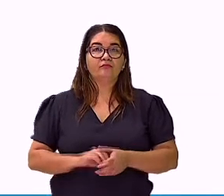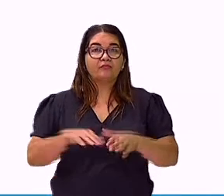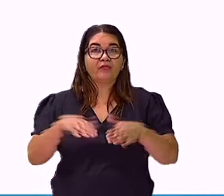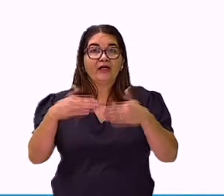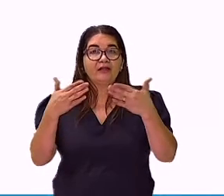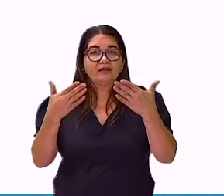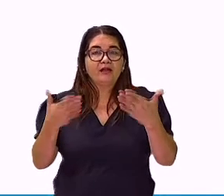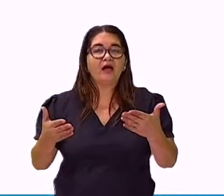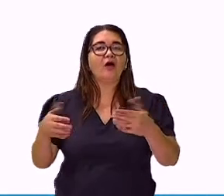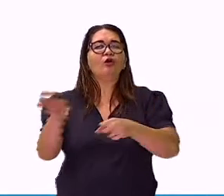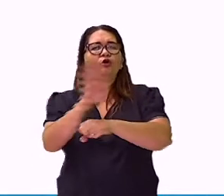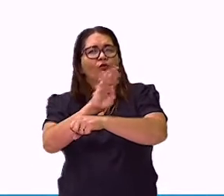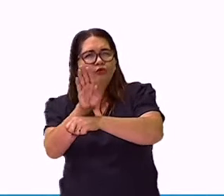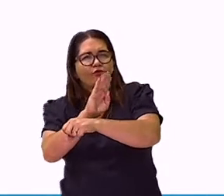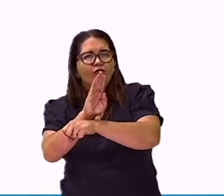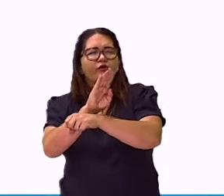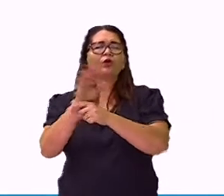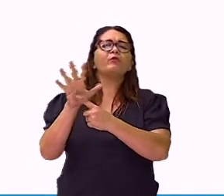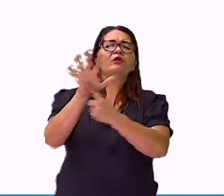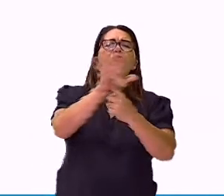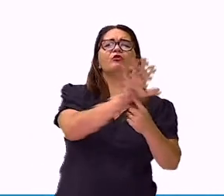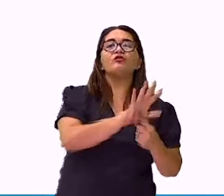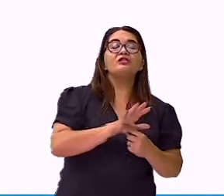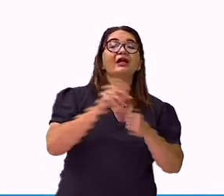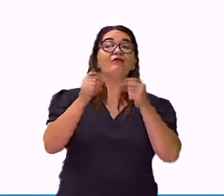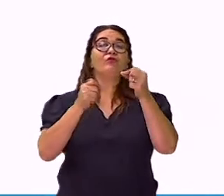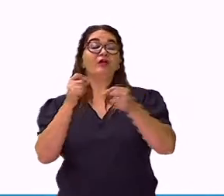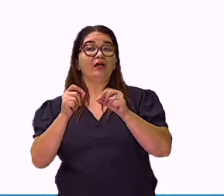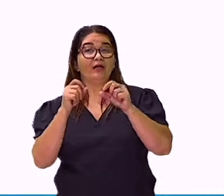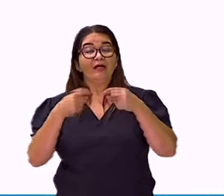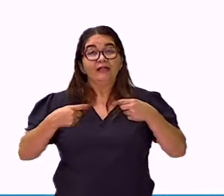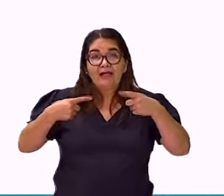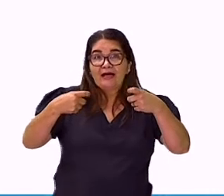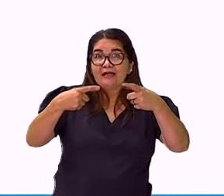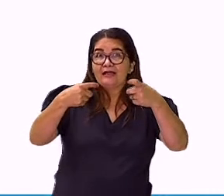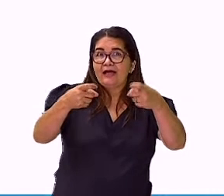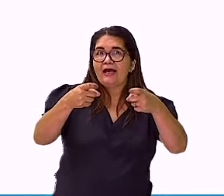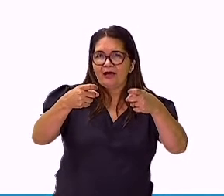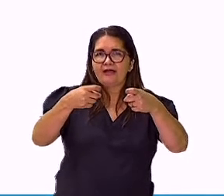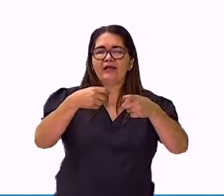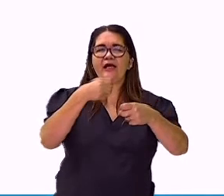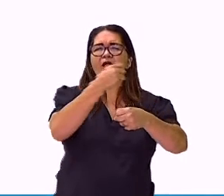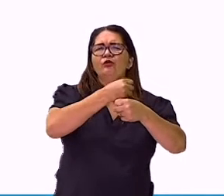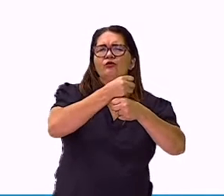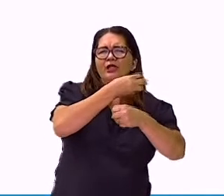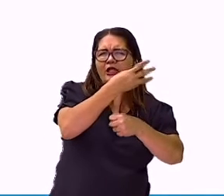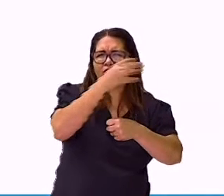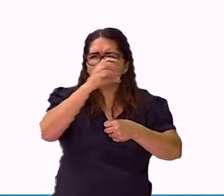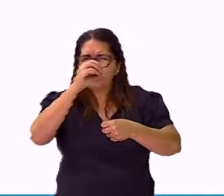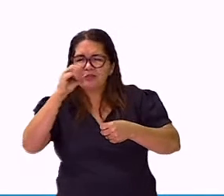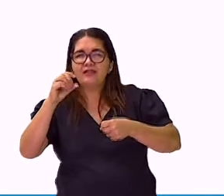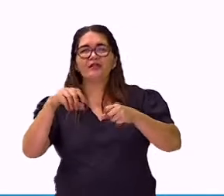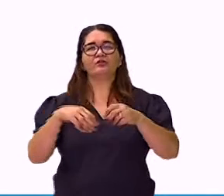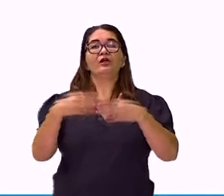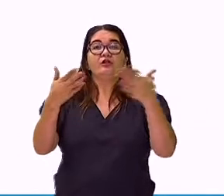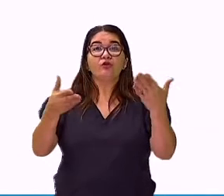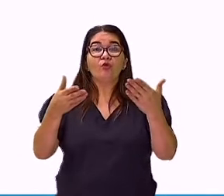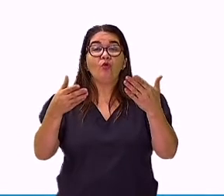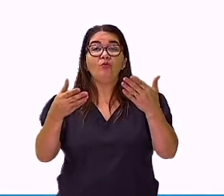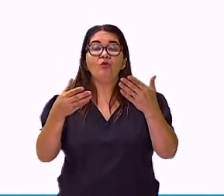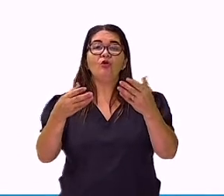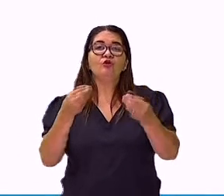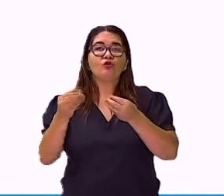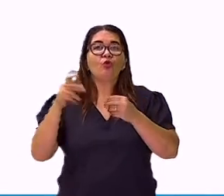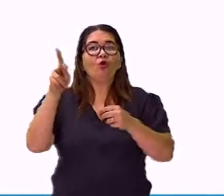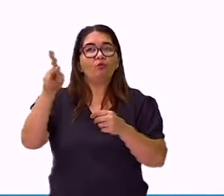do filme, né, da Guerra dos 300, aconteceu aqui, ó, é a cidade de Esparta, no sul da ilha